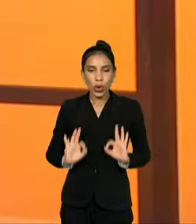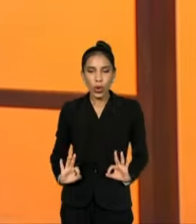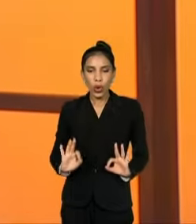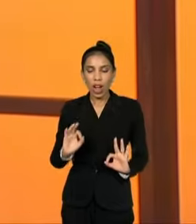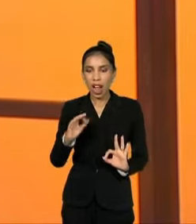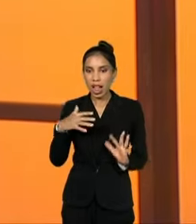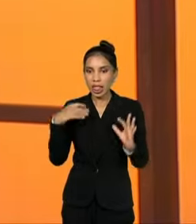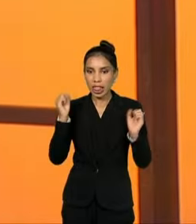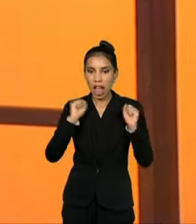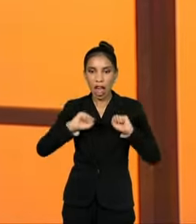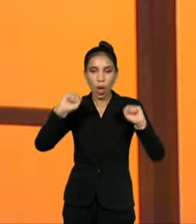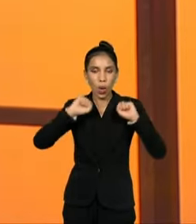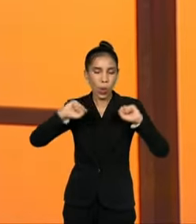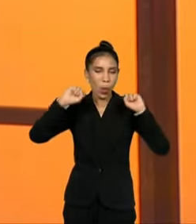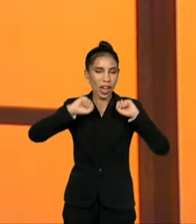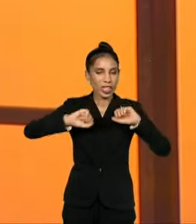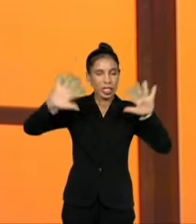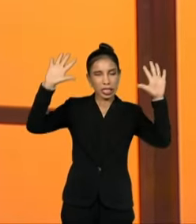escândalo.